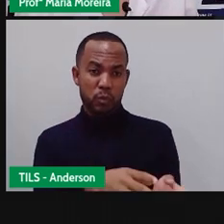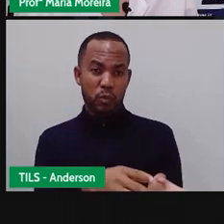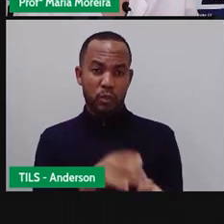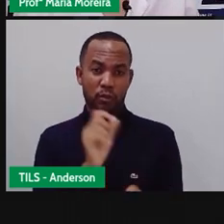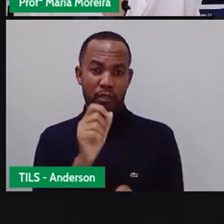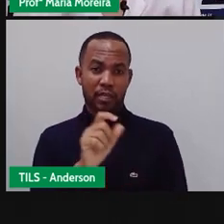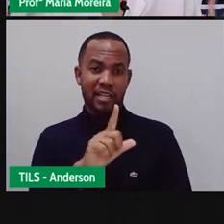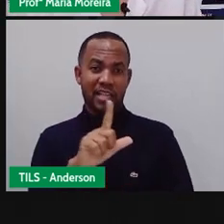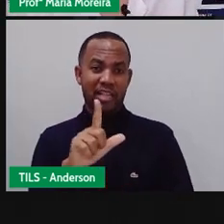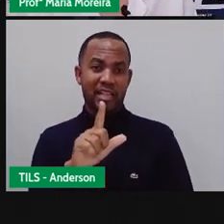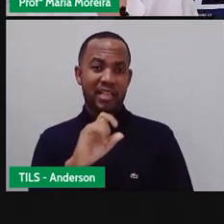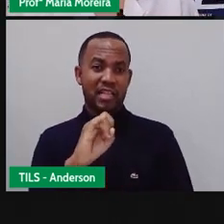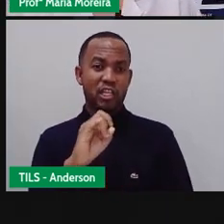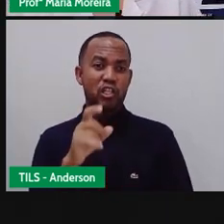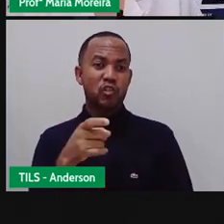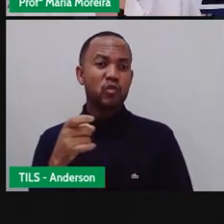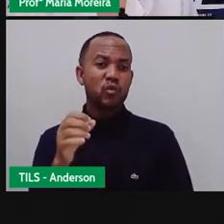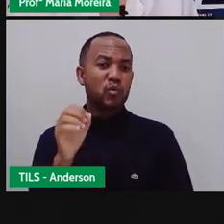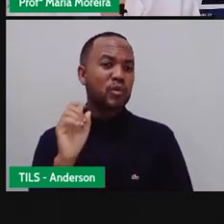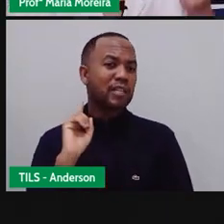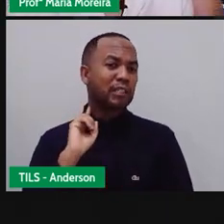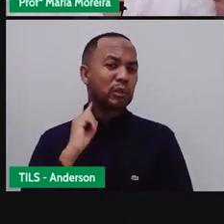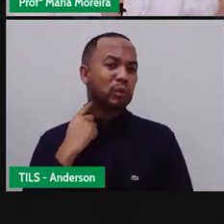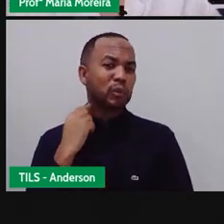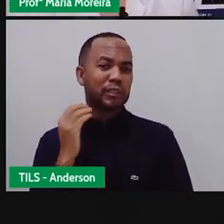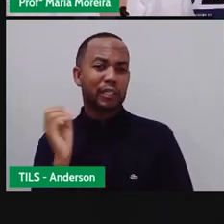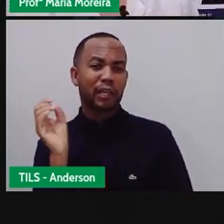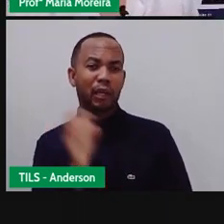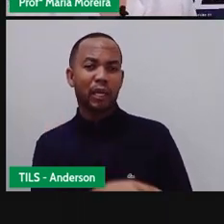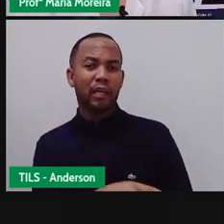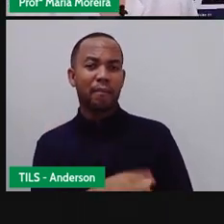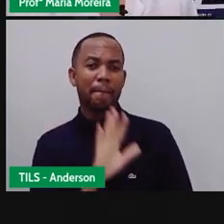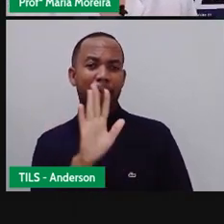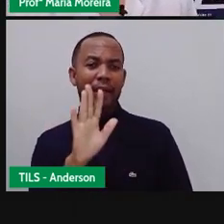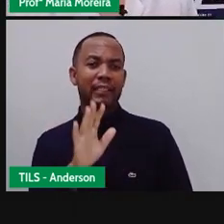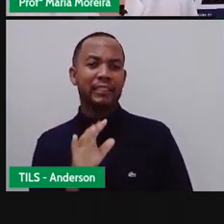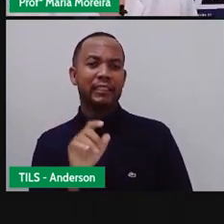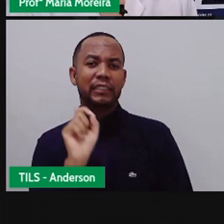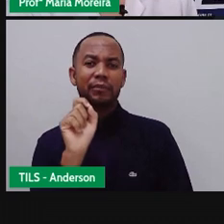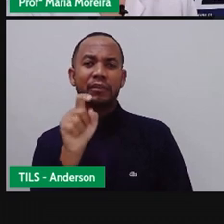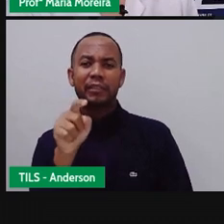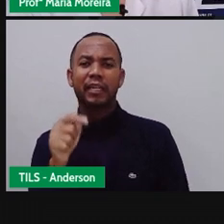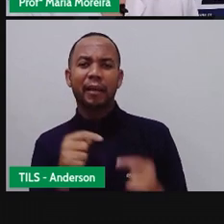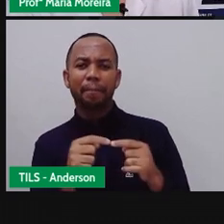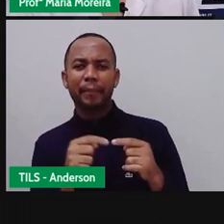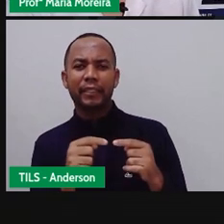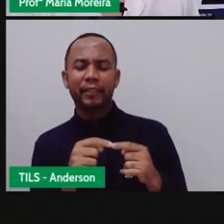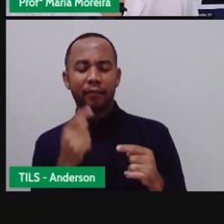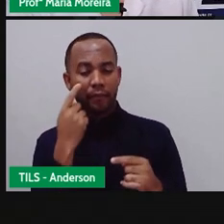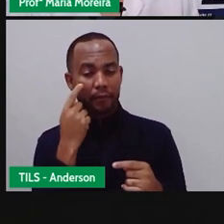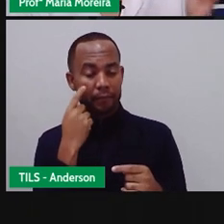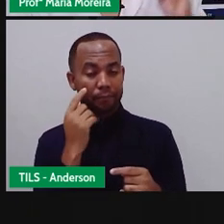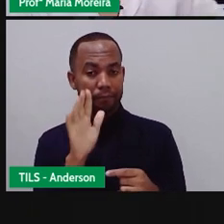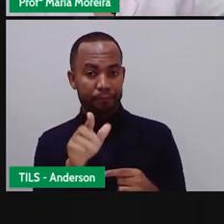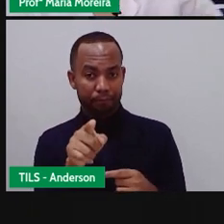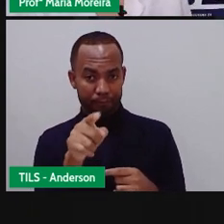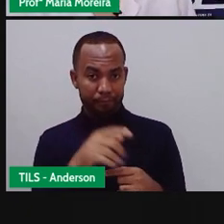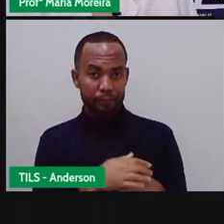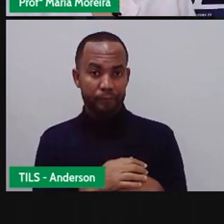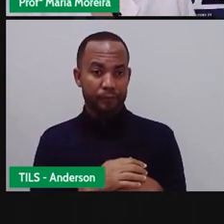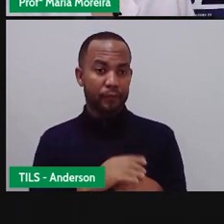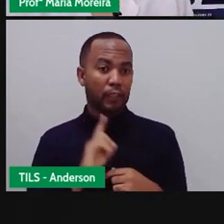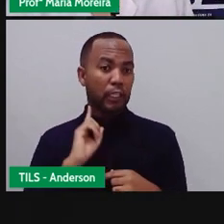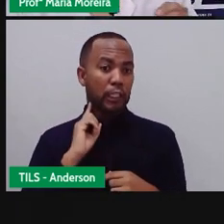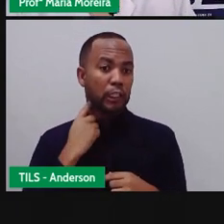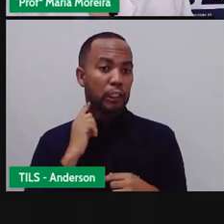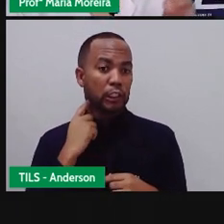elétrons né eletrônicos eram produzidos mais e você sabe o que de fato é um lixo eletrônico Pois é o